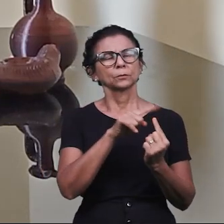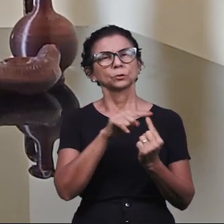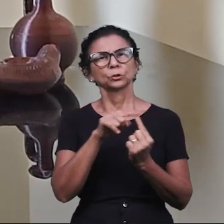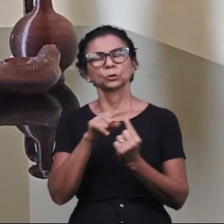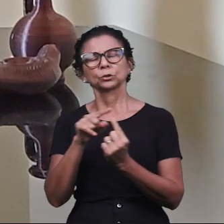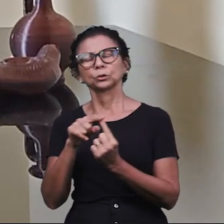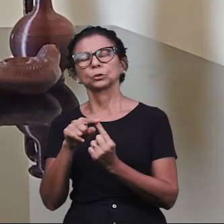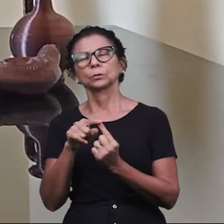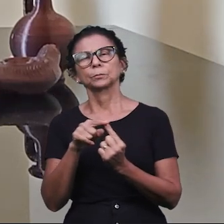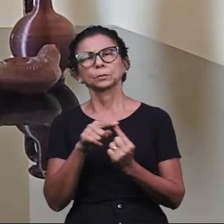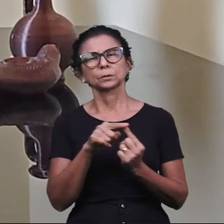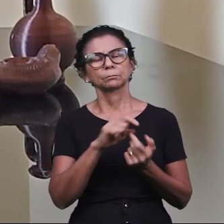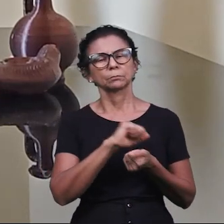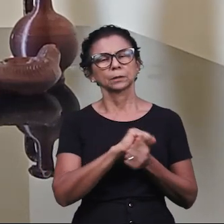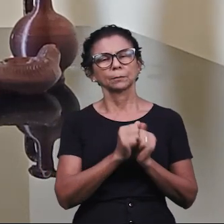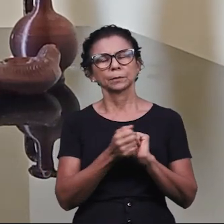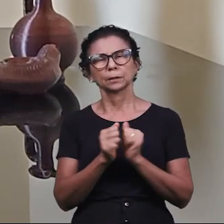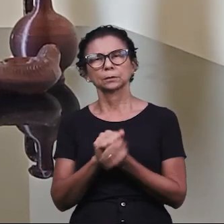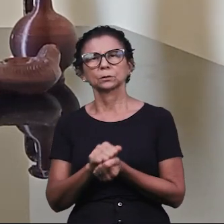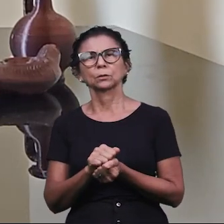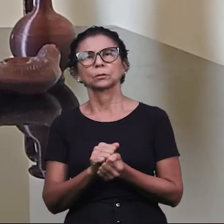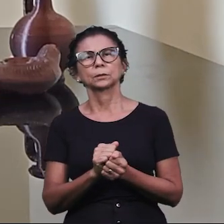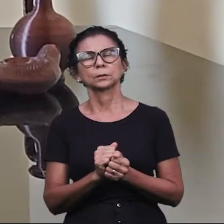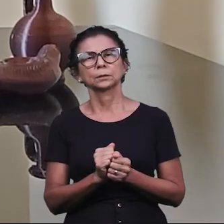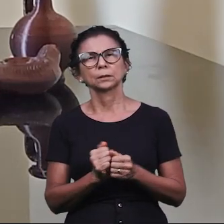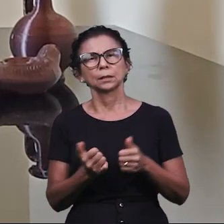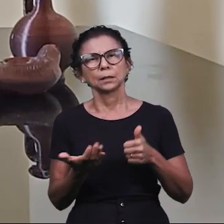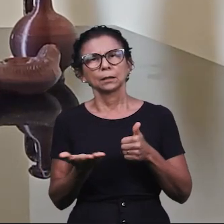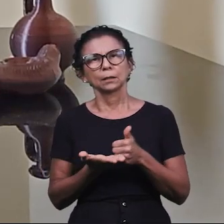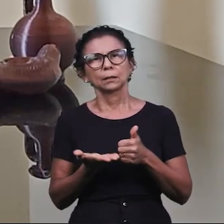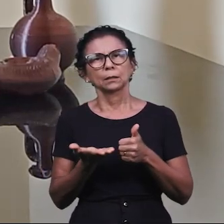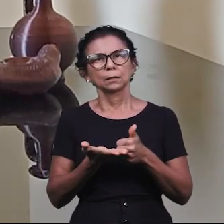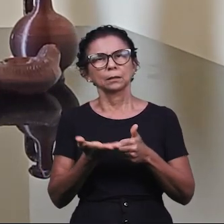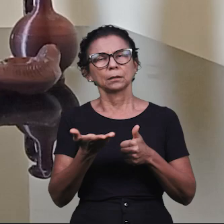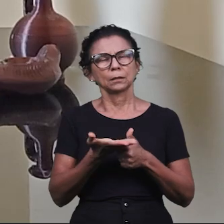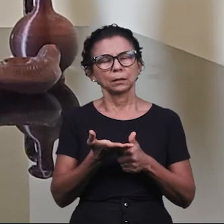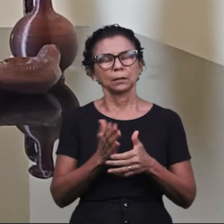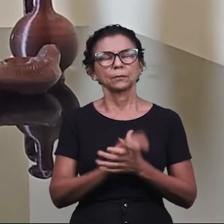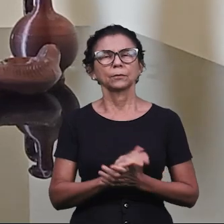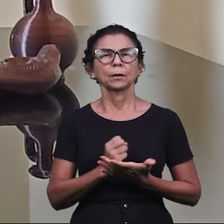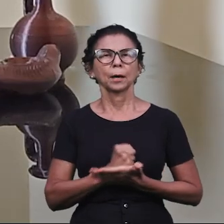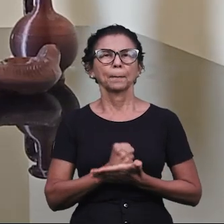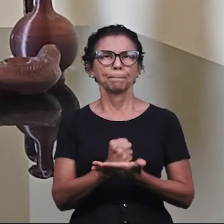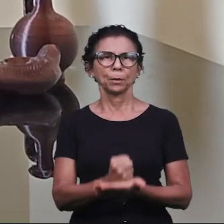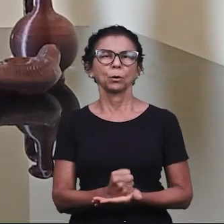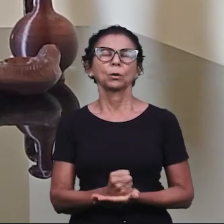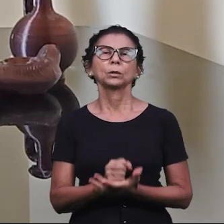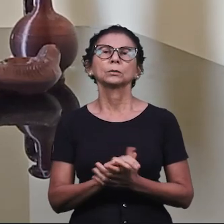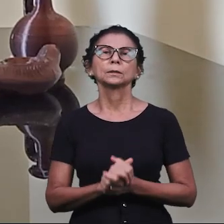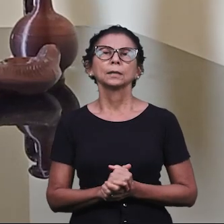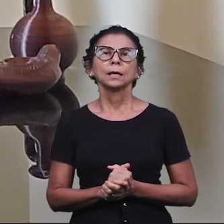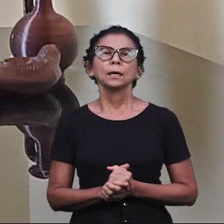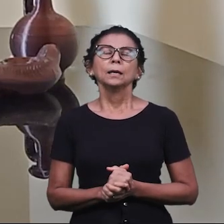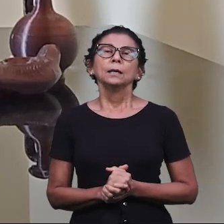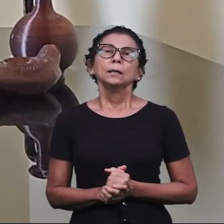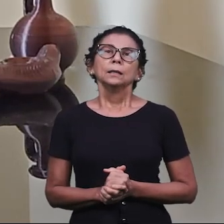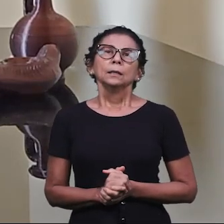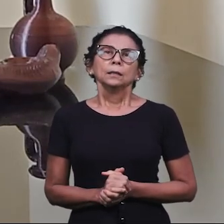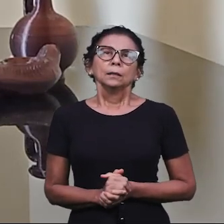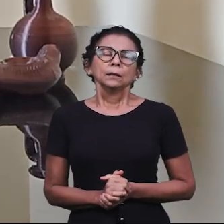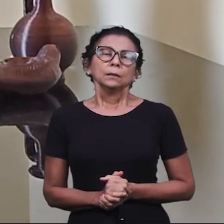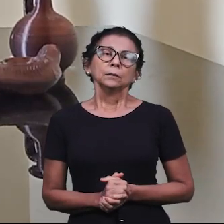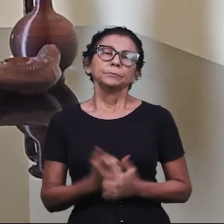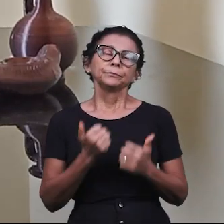vários tipos de adaptações, né, vários níveis de suporte, de flexibilização dessas aulas